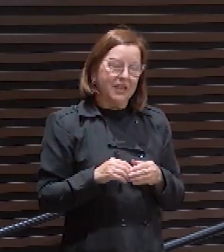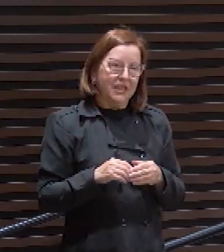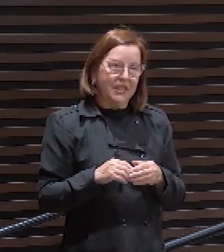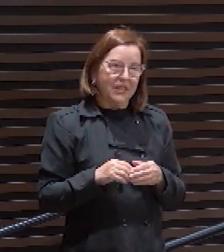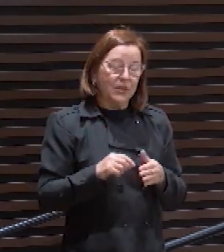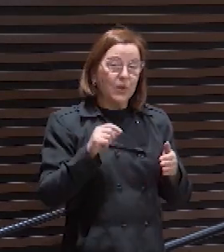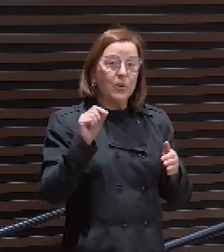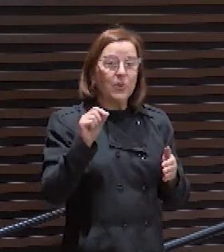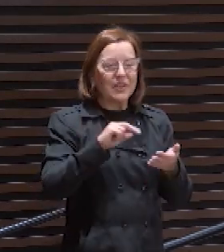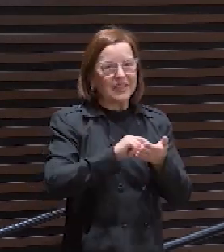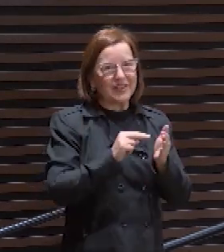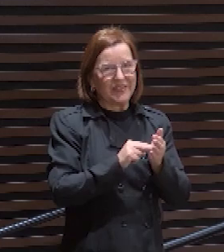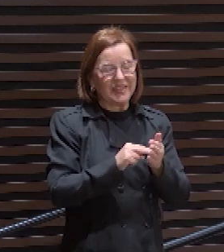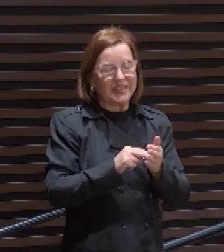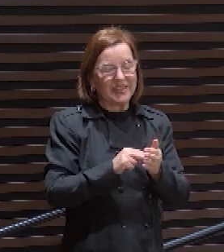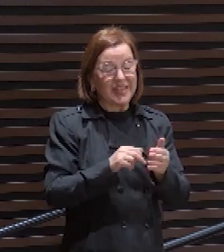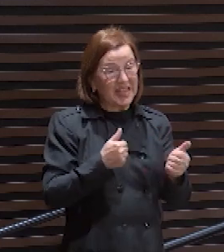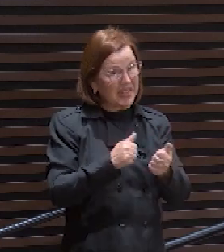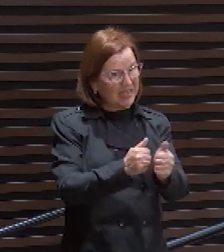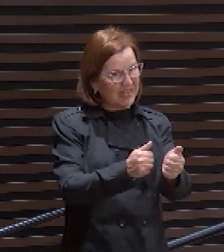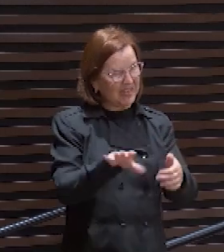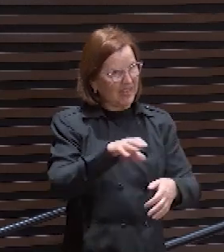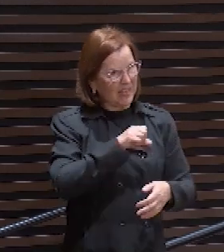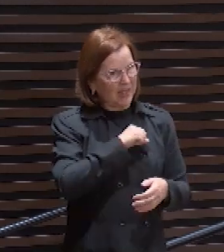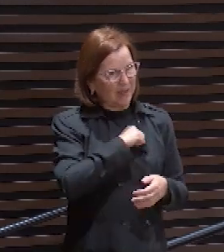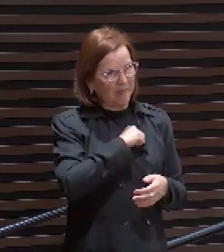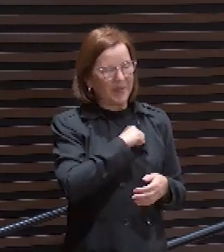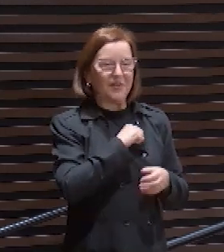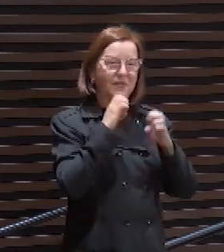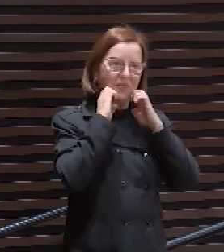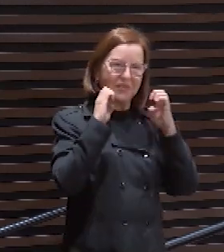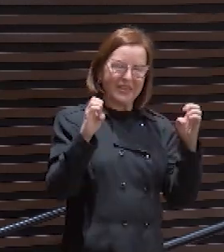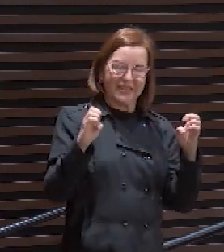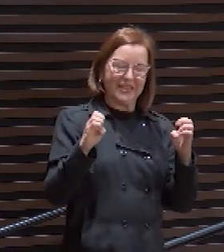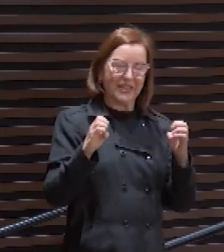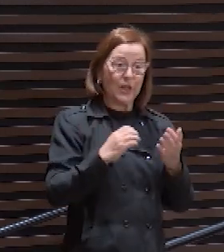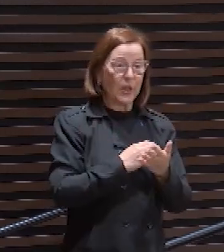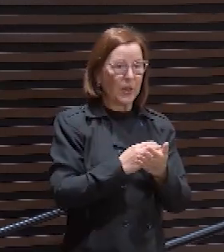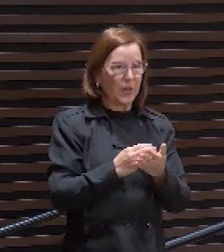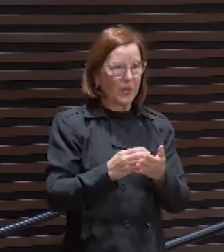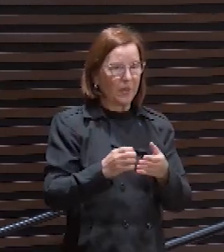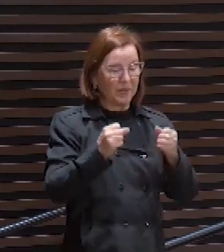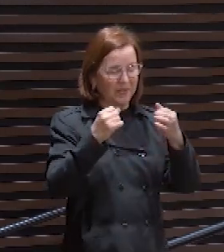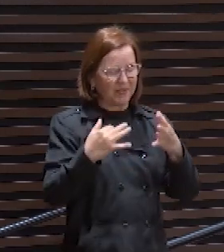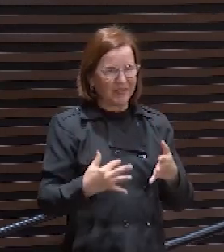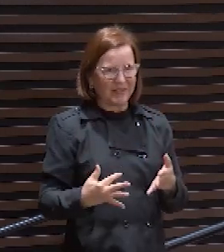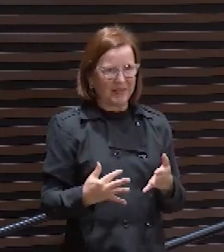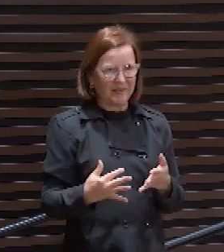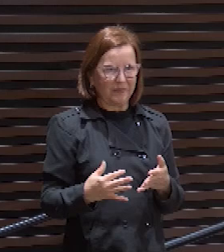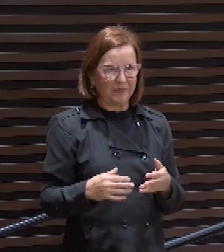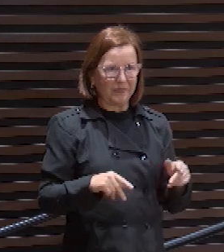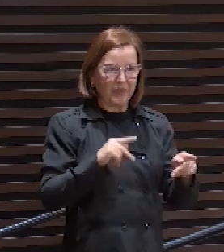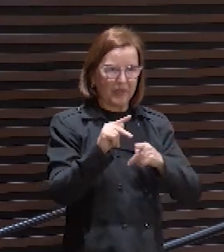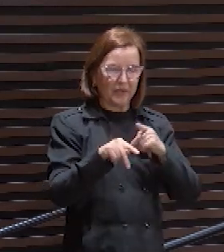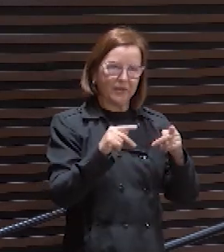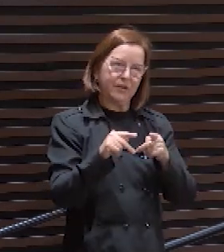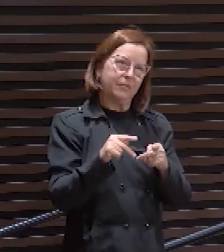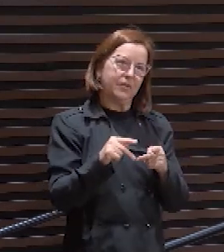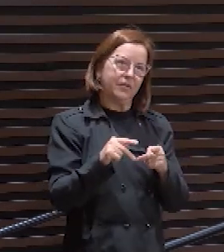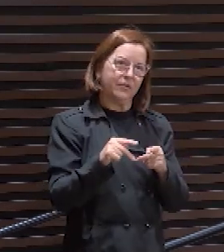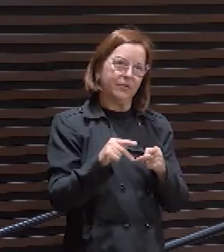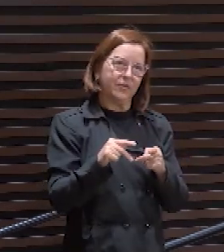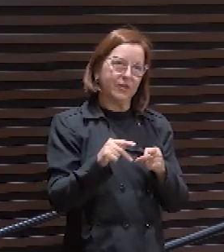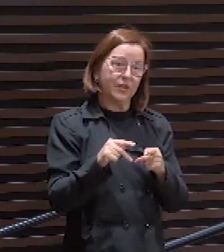que é amá-lo, do que é viver o Evangelho, ele começa pegando um ponto muito básico, que é as pessoas que você mais